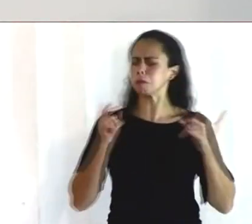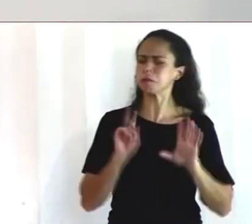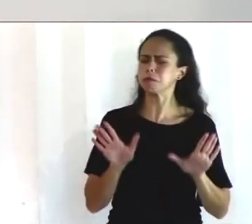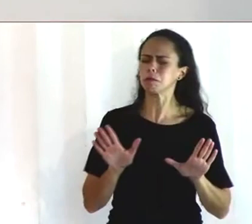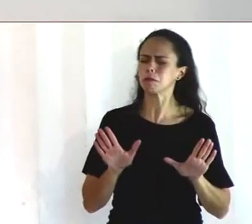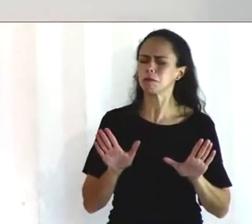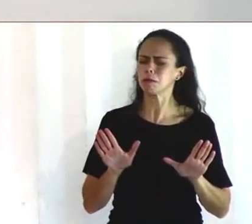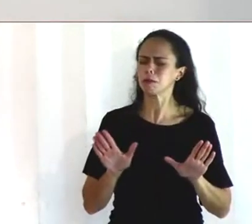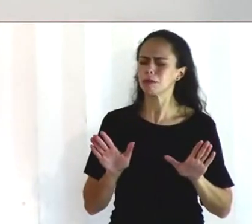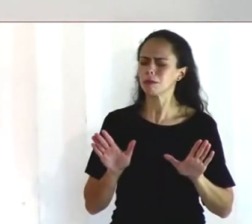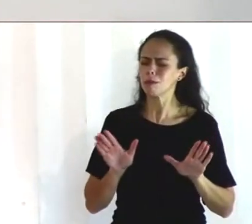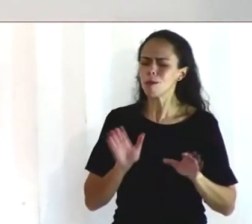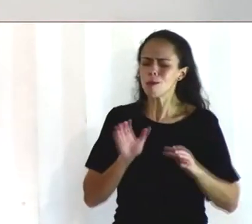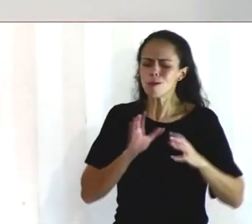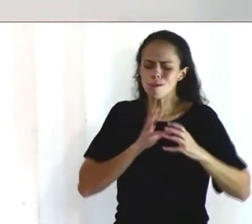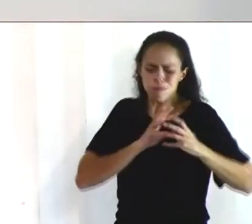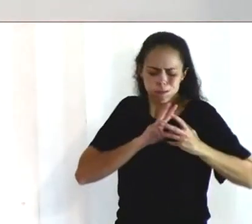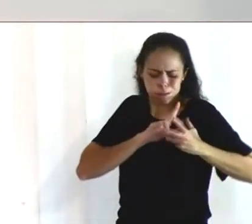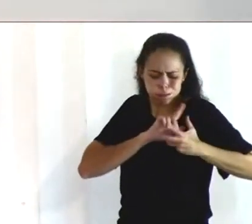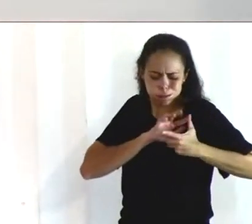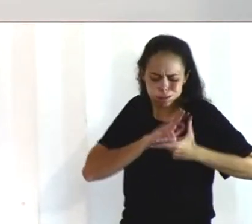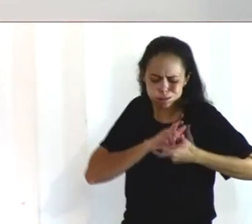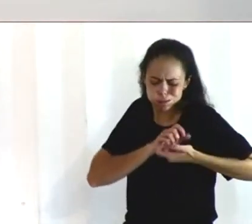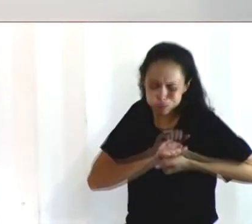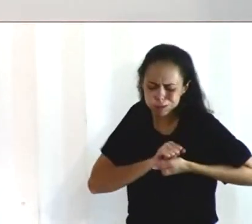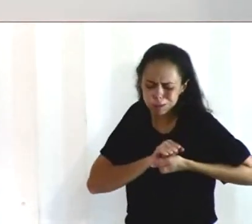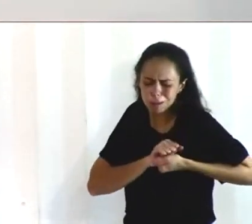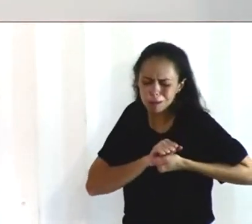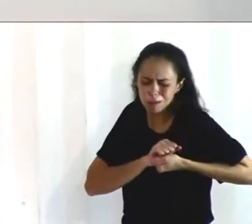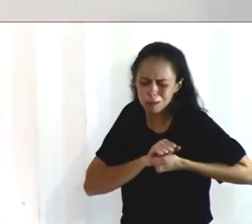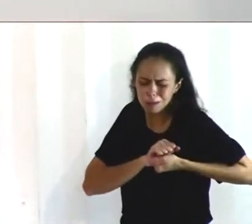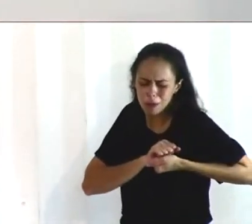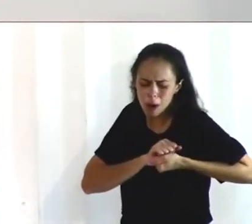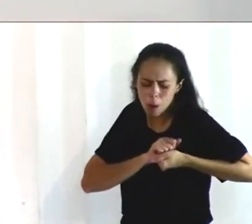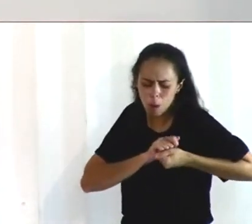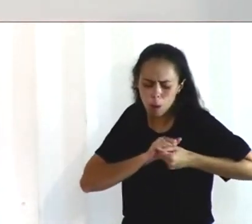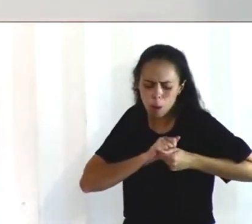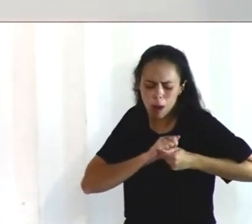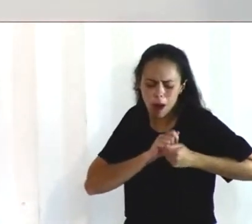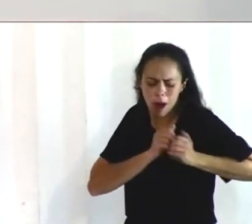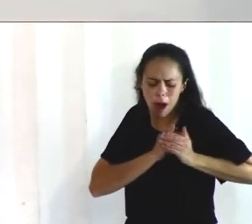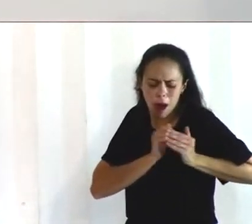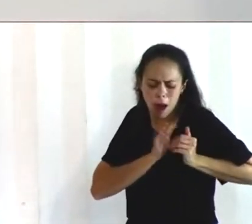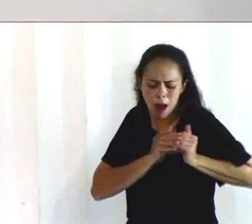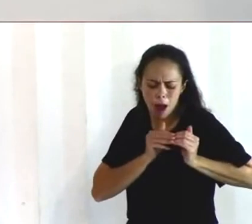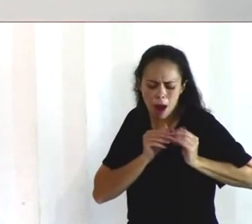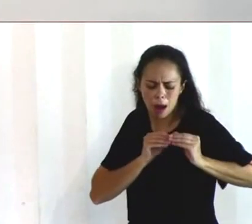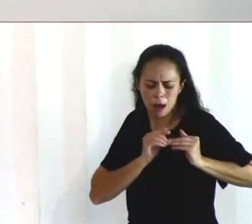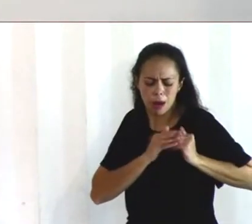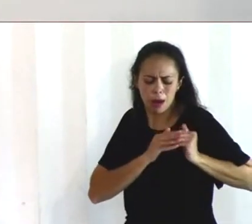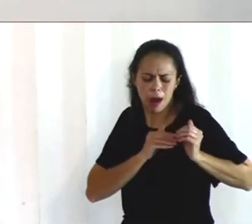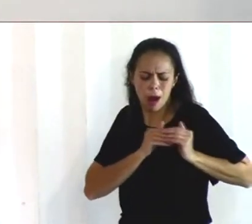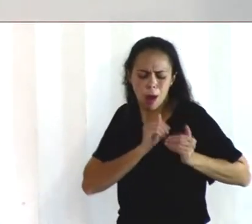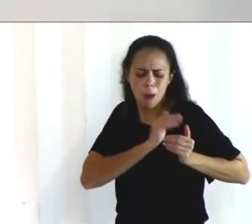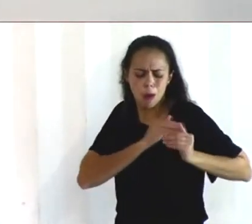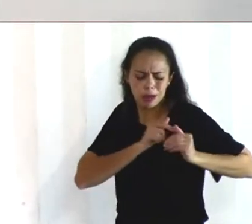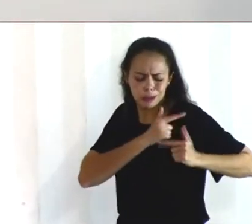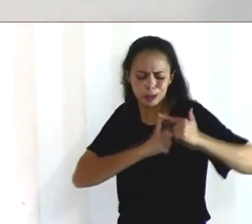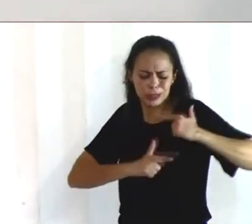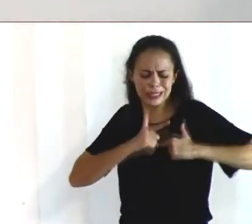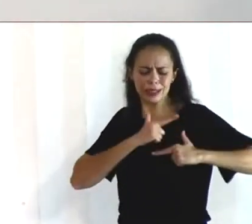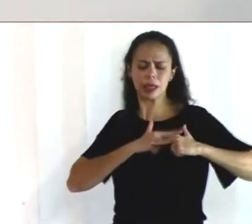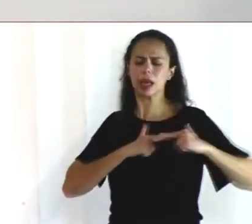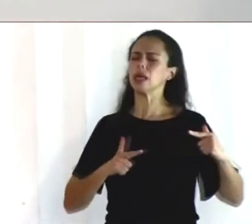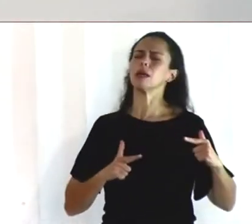corações se preciso for, Senhor. Faz de novo se preciso for, Senhor, mas não nos deixes, por favor, à margem da